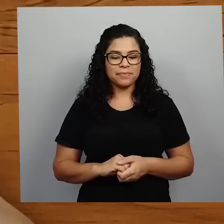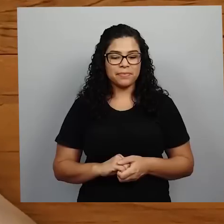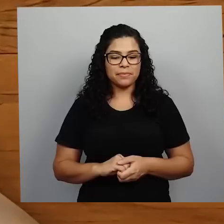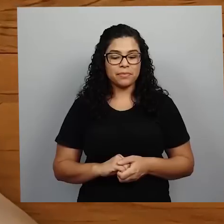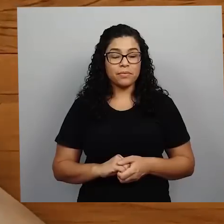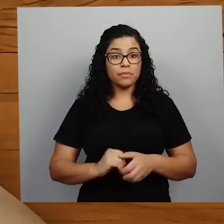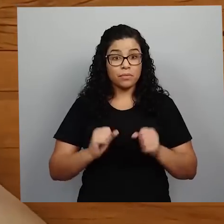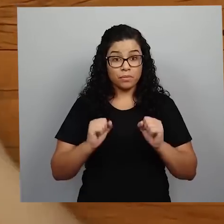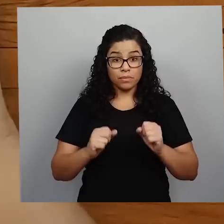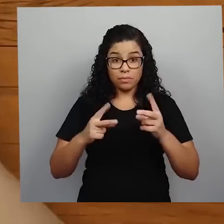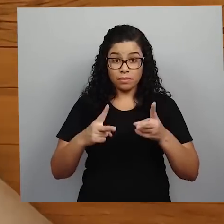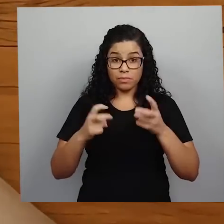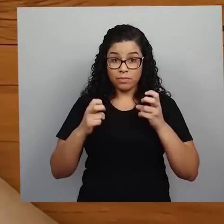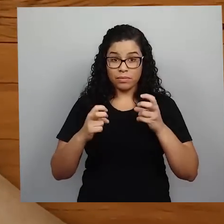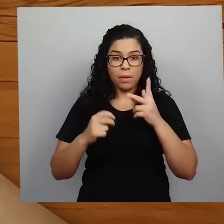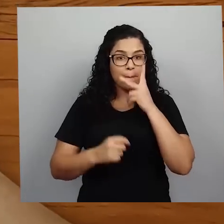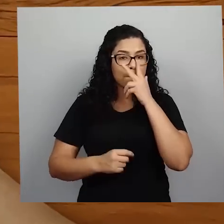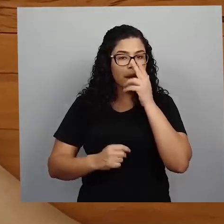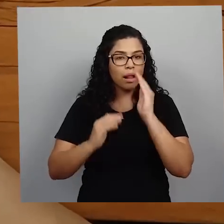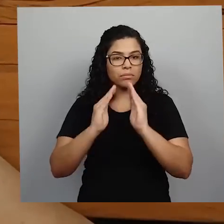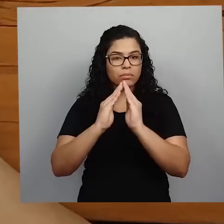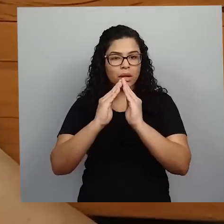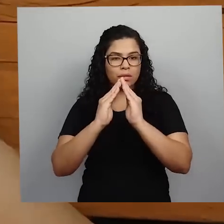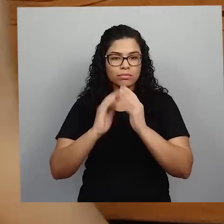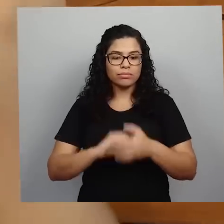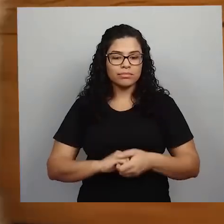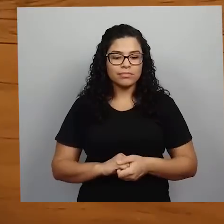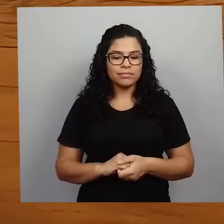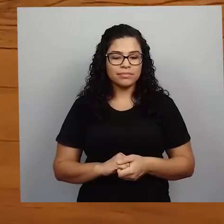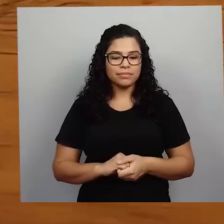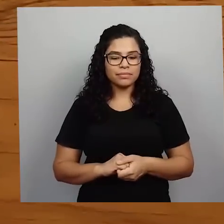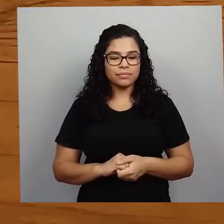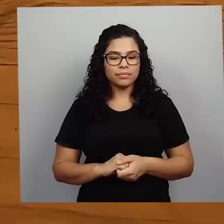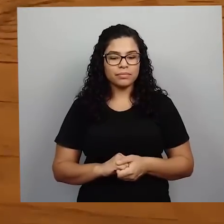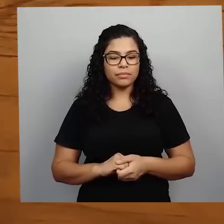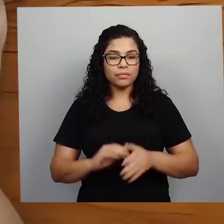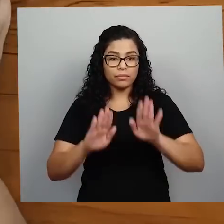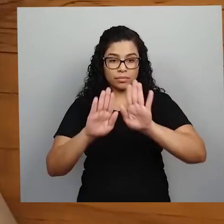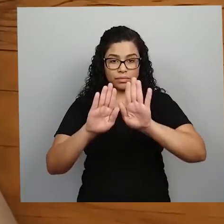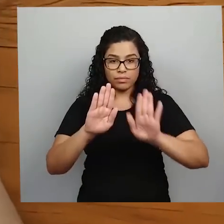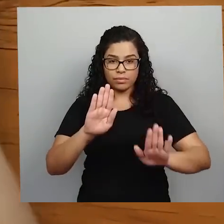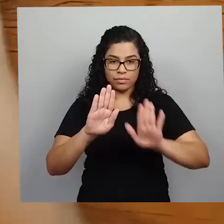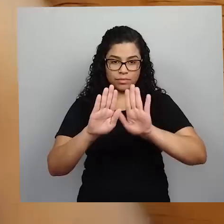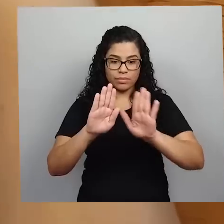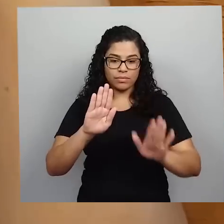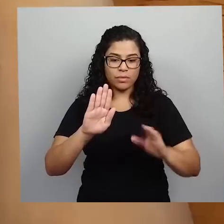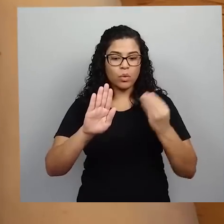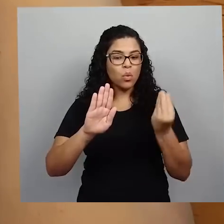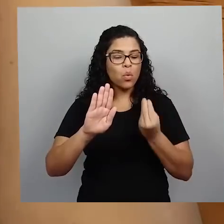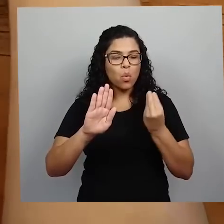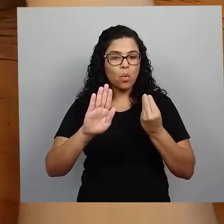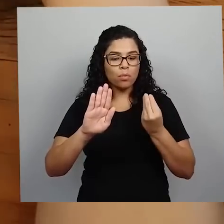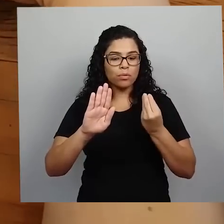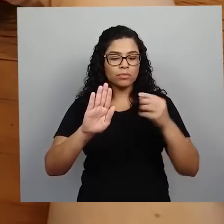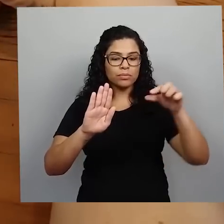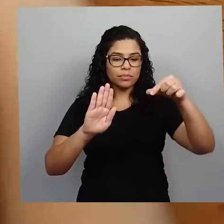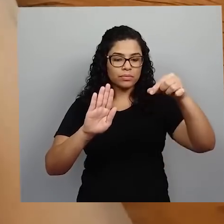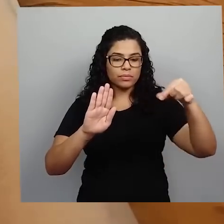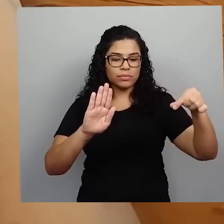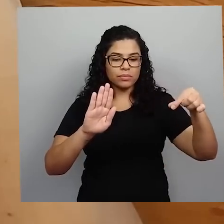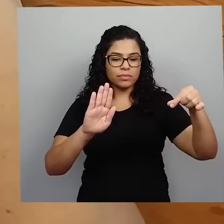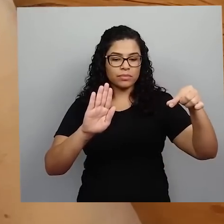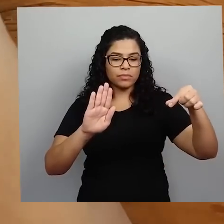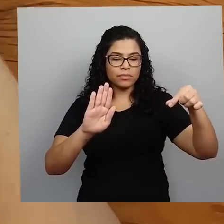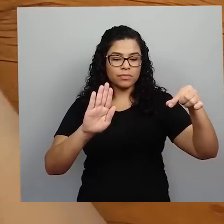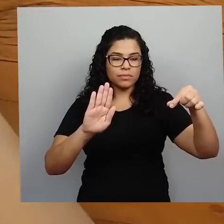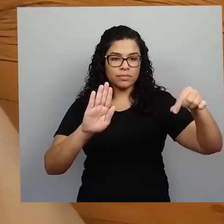Vocês podem ver que ficou parecendo um balão. Agora, essa parte aqui a gente vai dobrar esse canto todinho